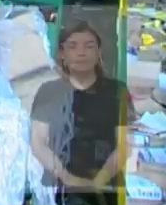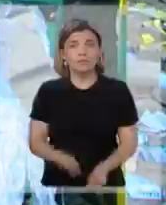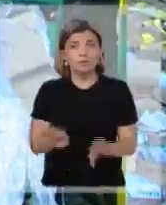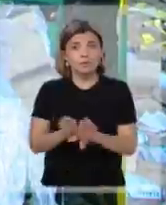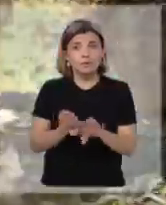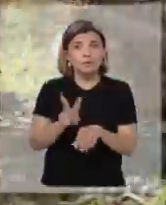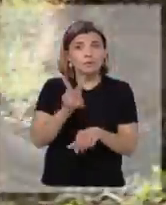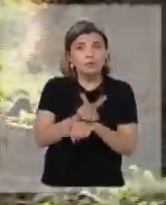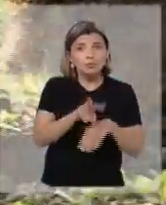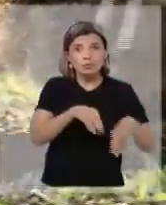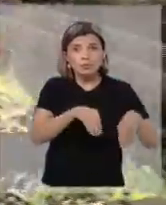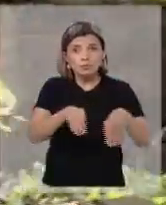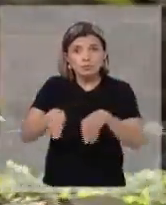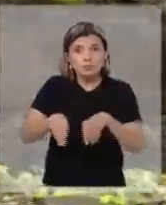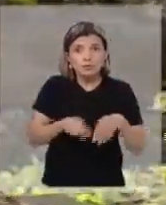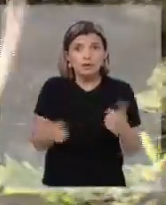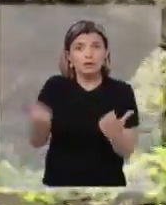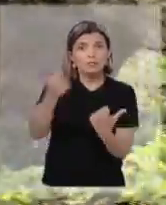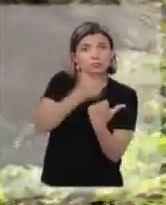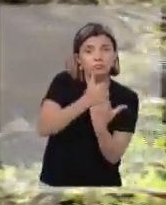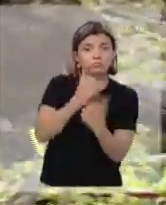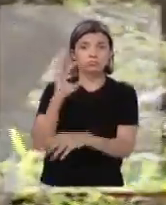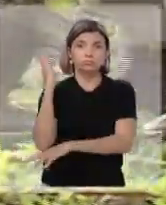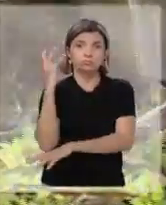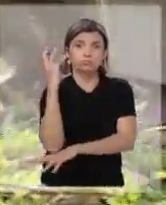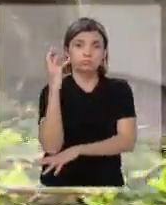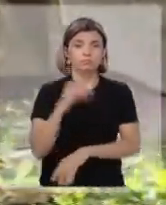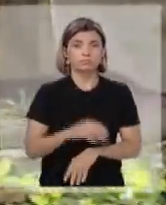A recuperação de áreas degradadas,